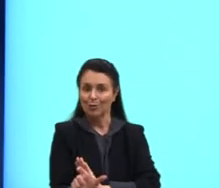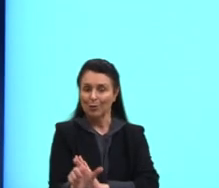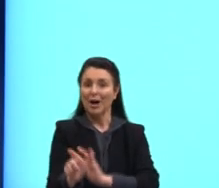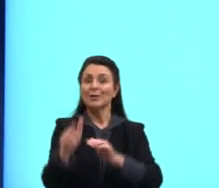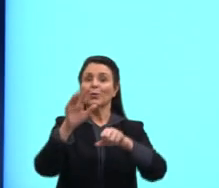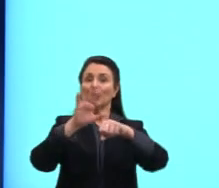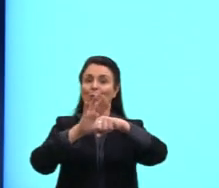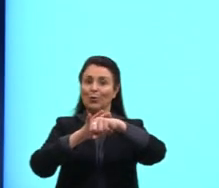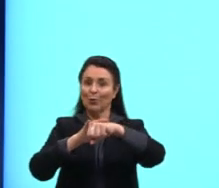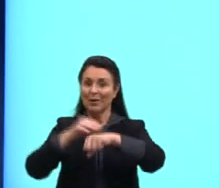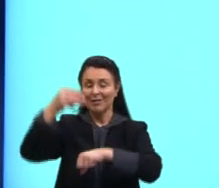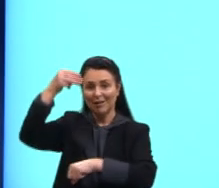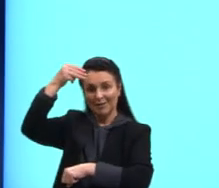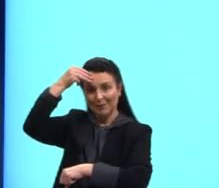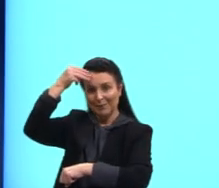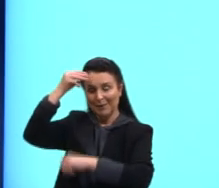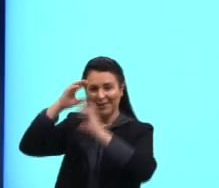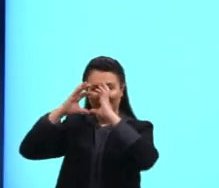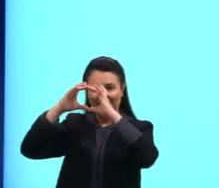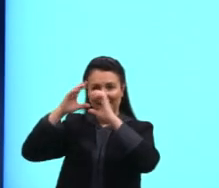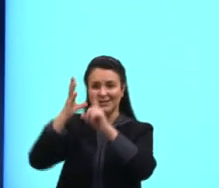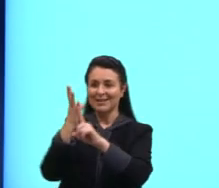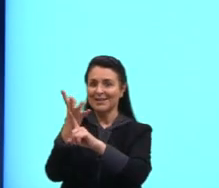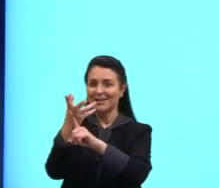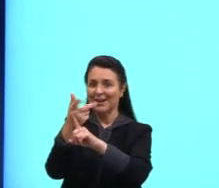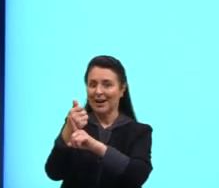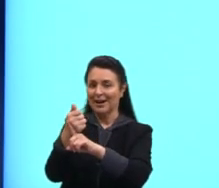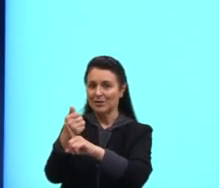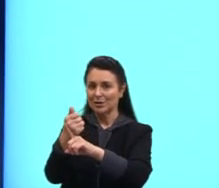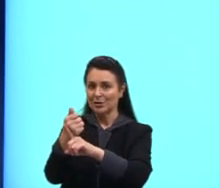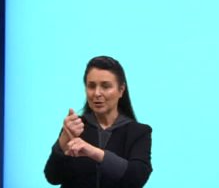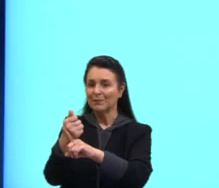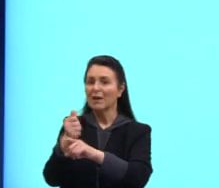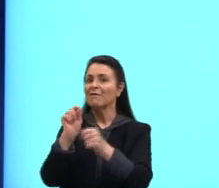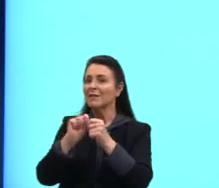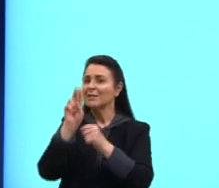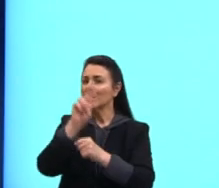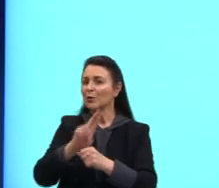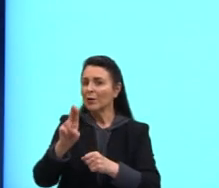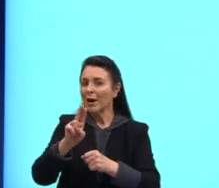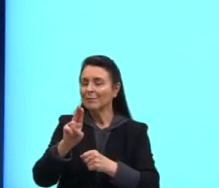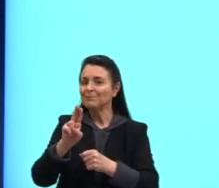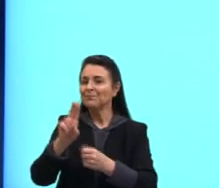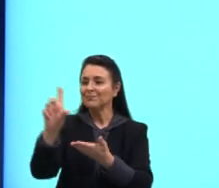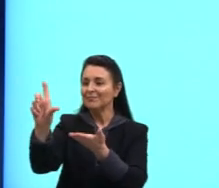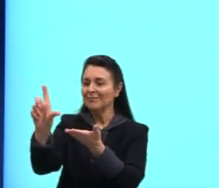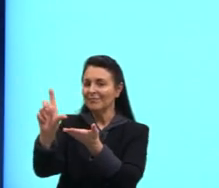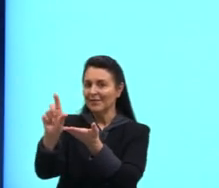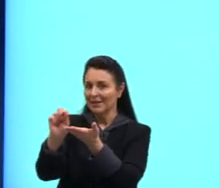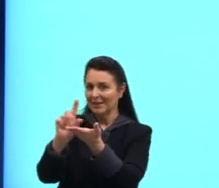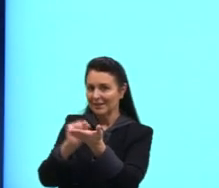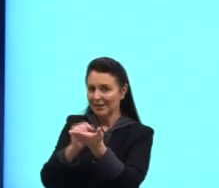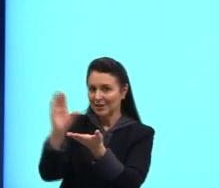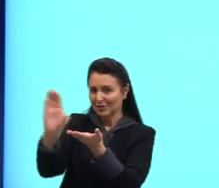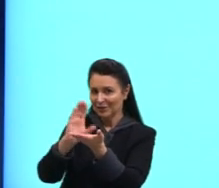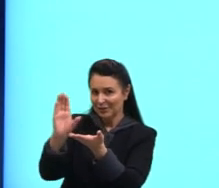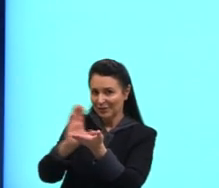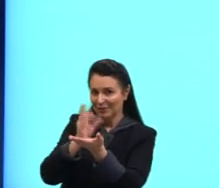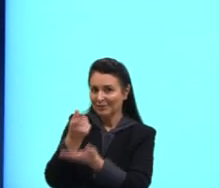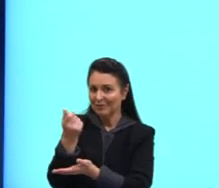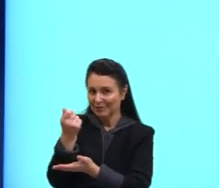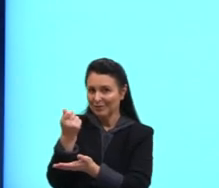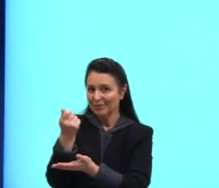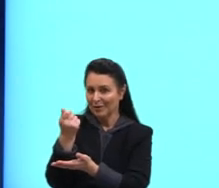mentais Nas artes por intermédio de incentivos monetários e para produzir obras